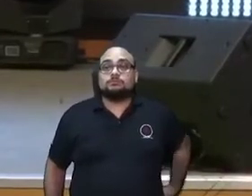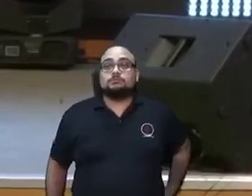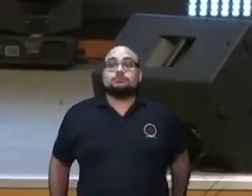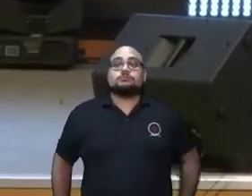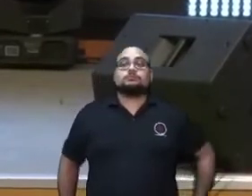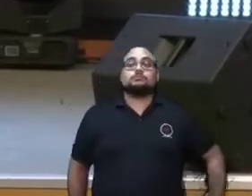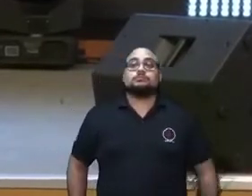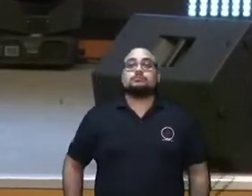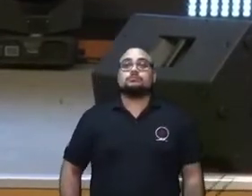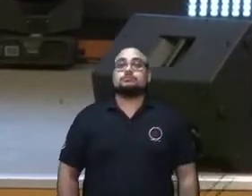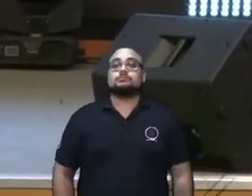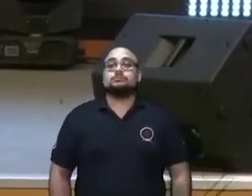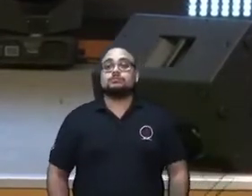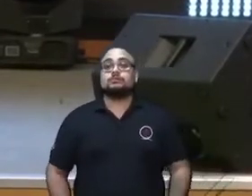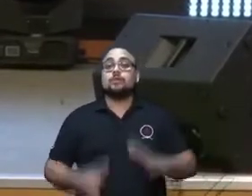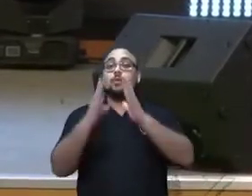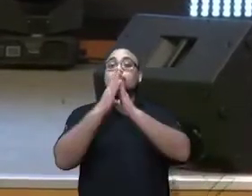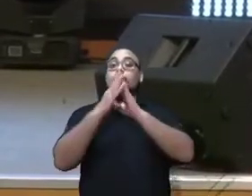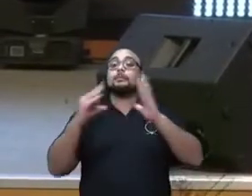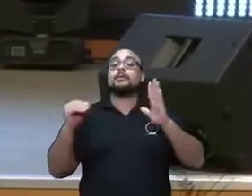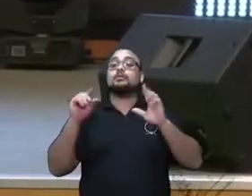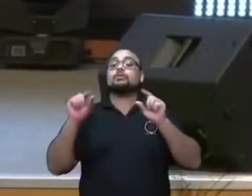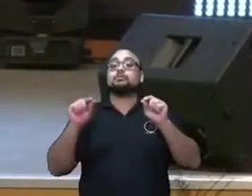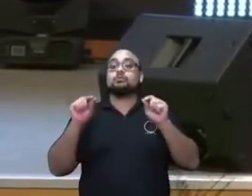Diga bem alto: José.